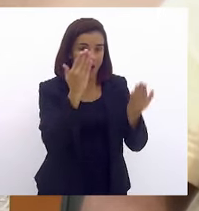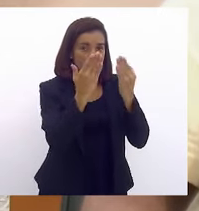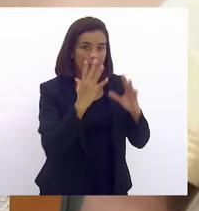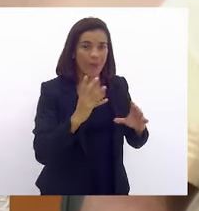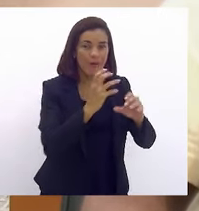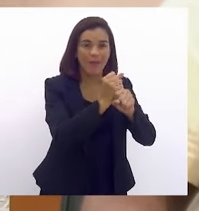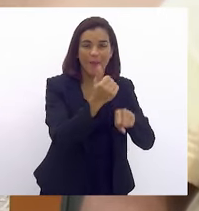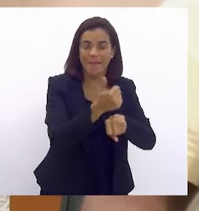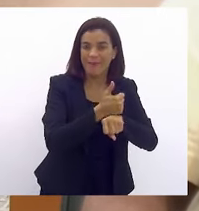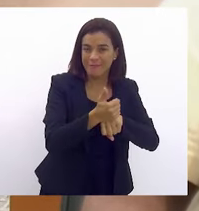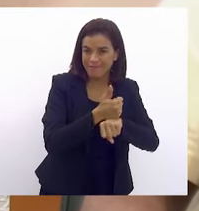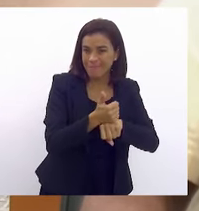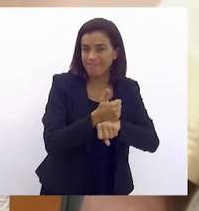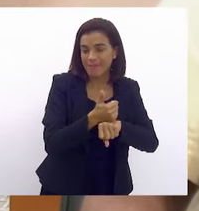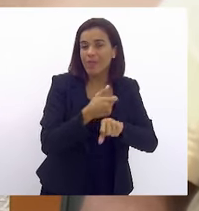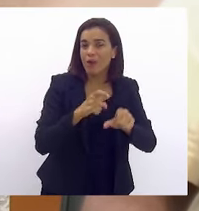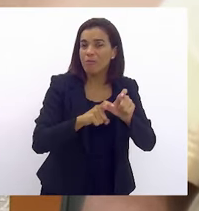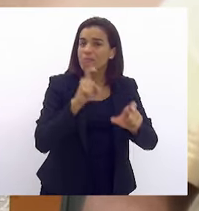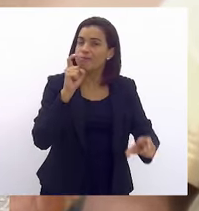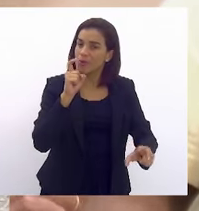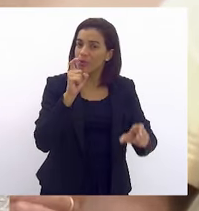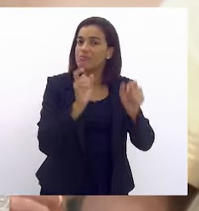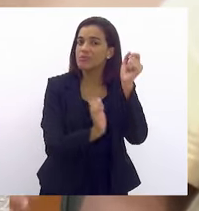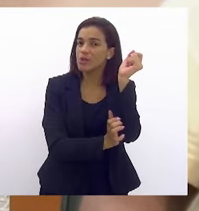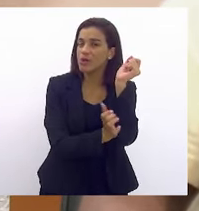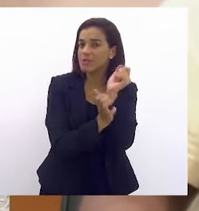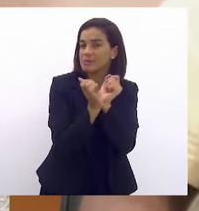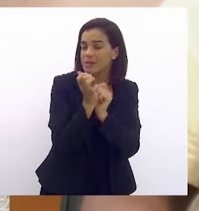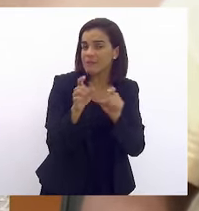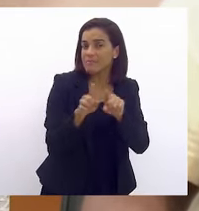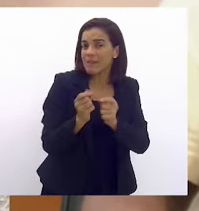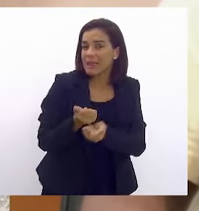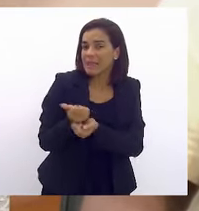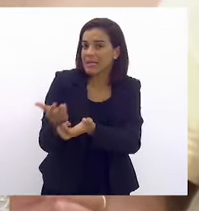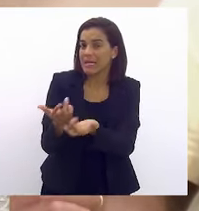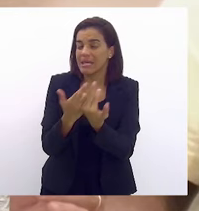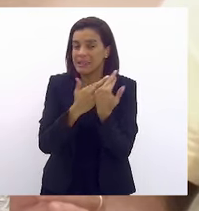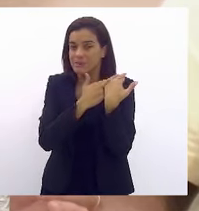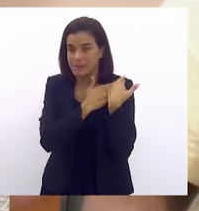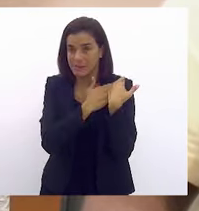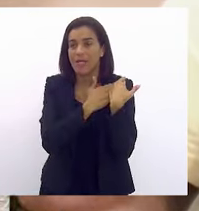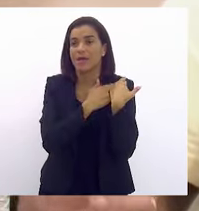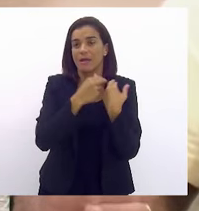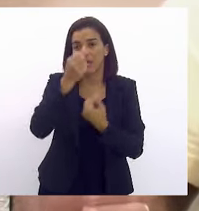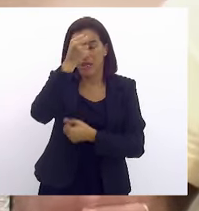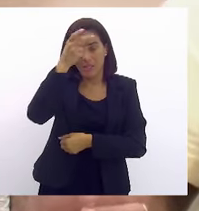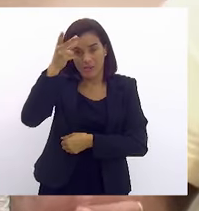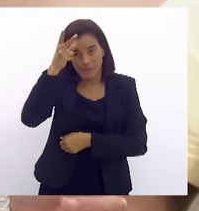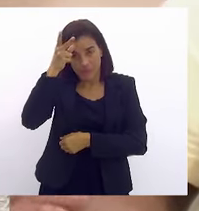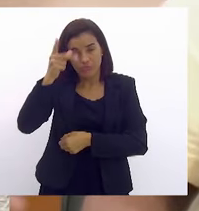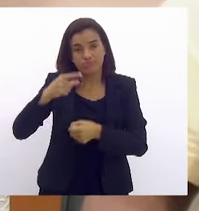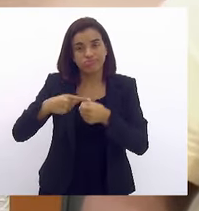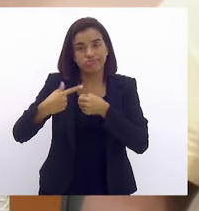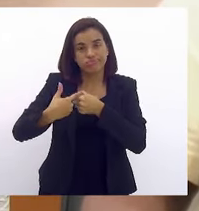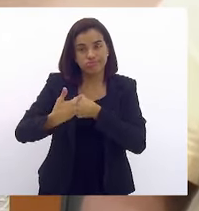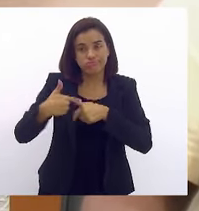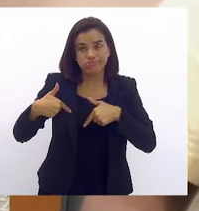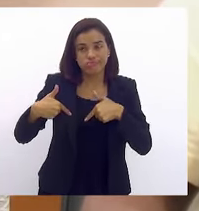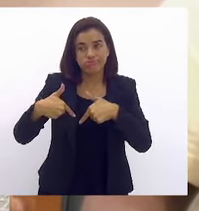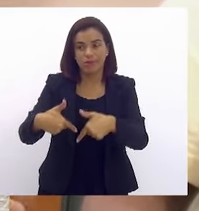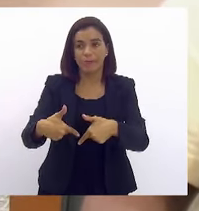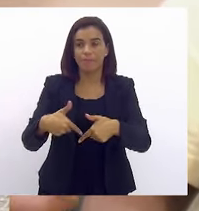buscar desburocratizar, dar responsabilidade aos municípios que têm capacidade técnica e operacional para isso,